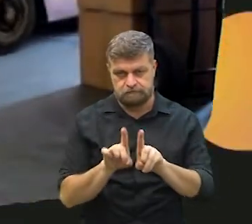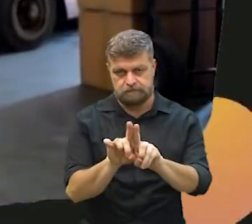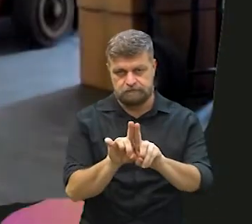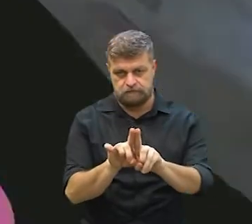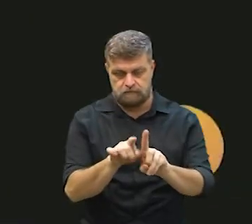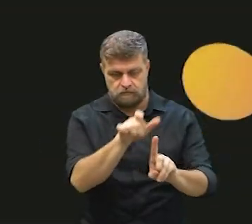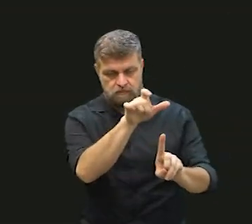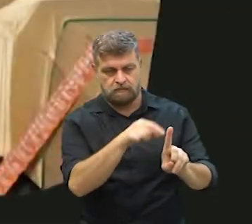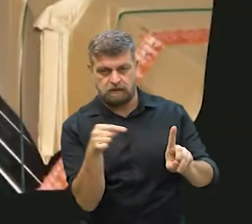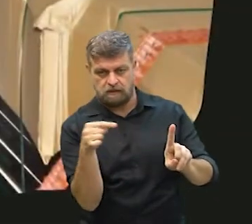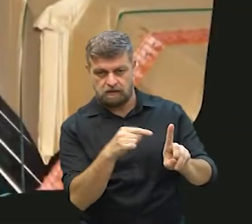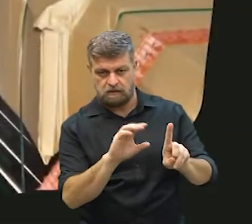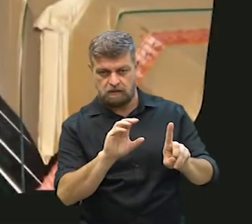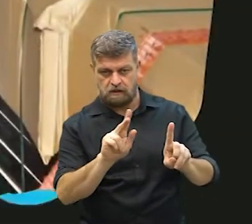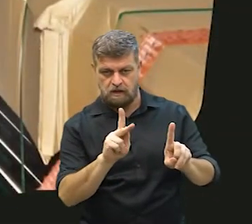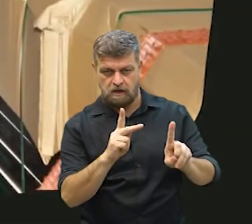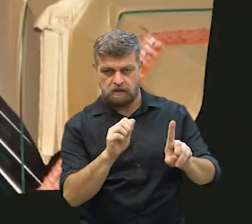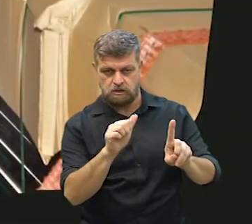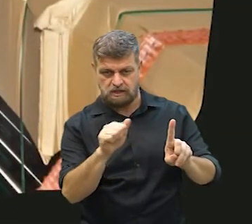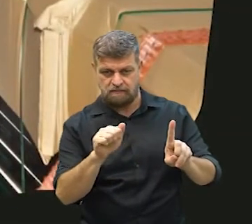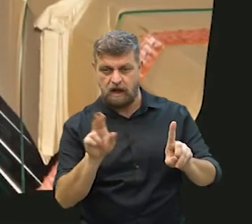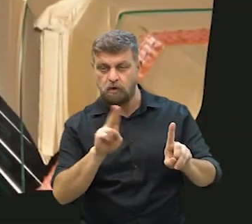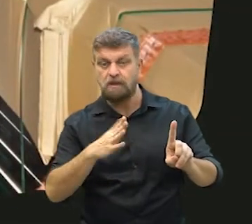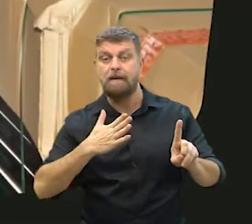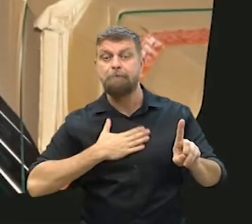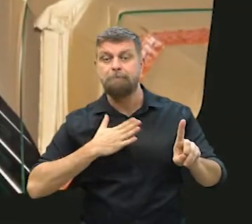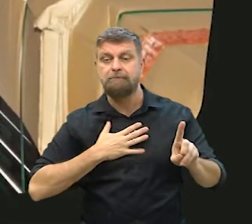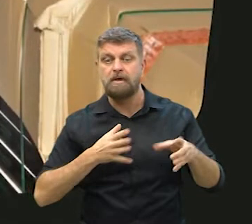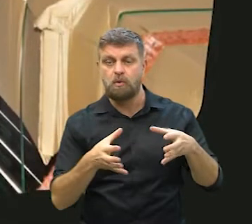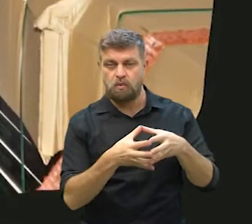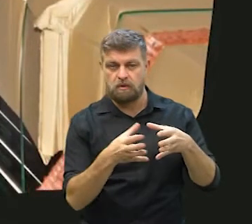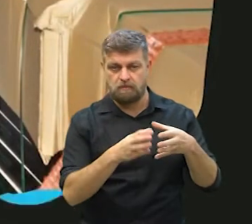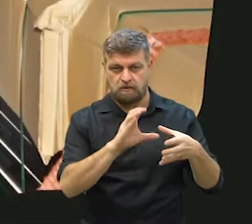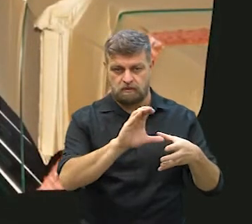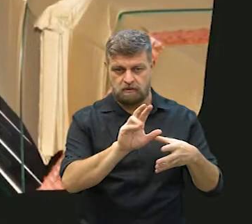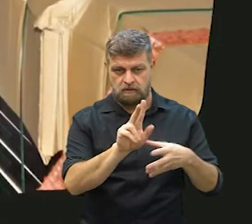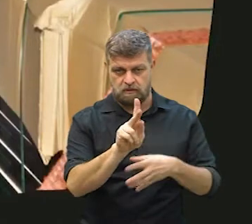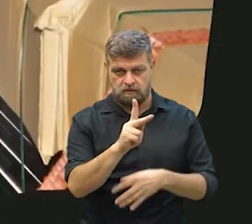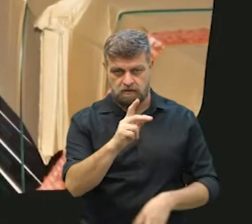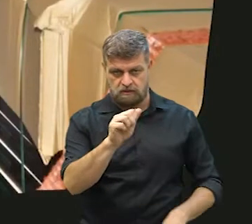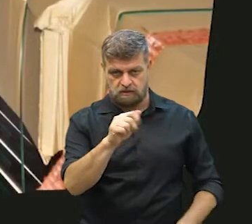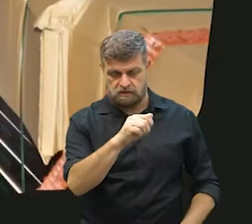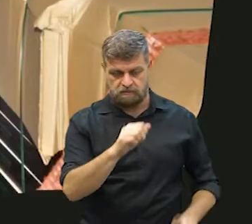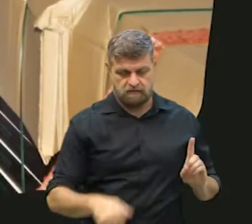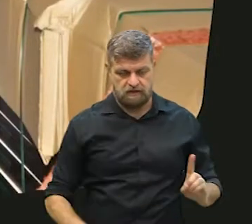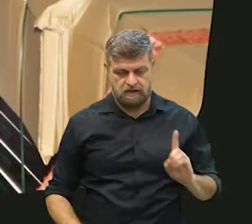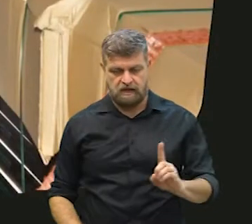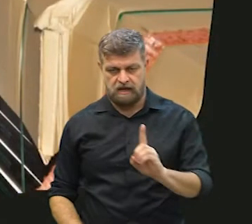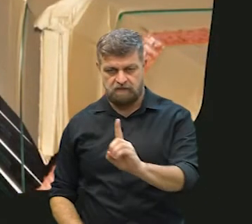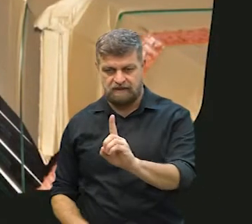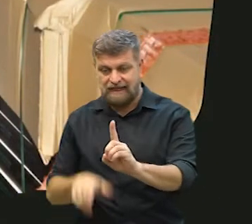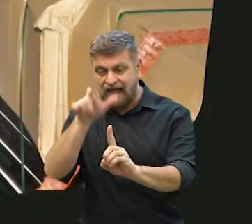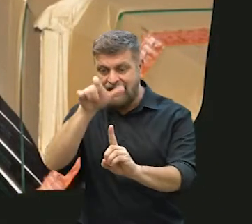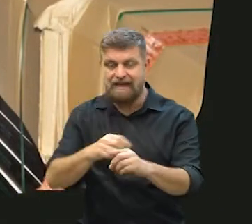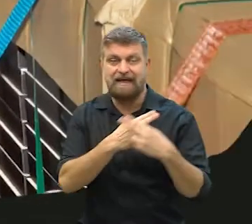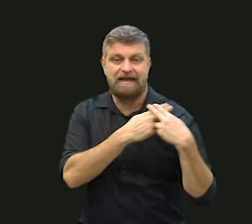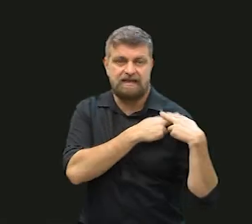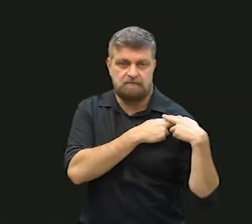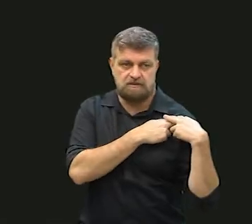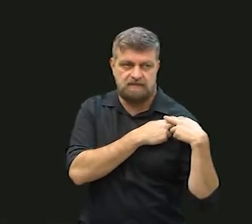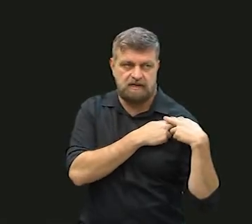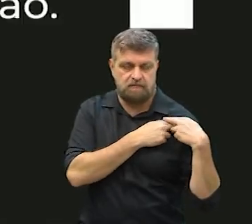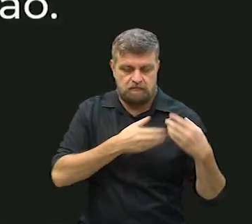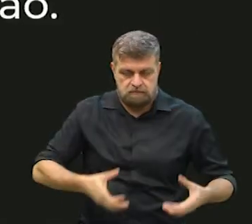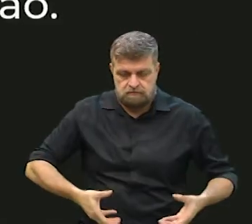bastante importante, porque o chapa, o nome Meu Chapa, não é somente pelo fato do chapa ir lá responsável pela